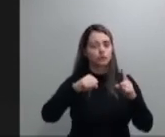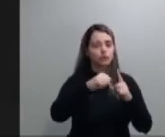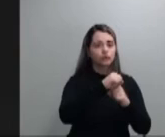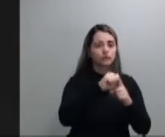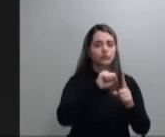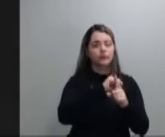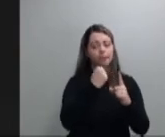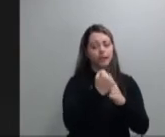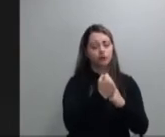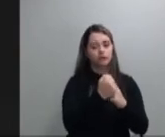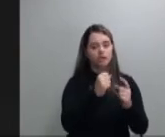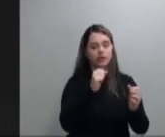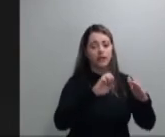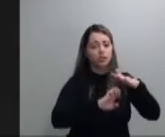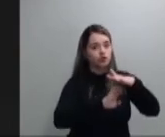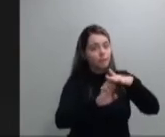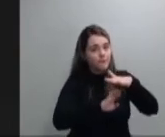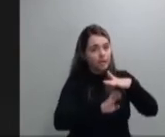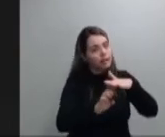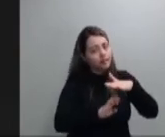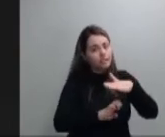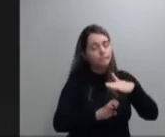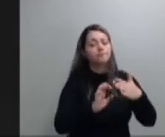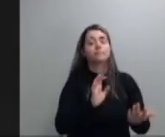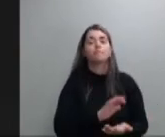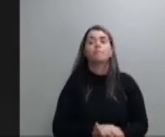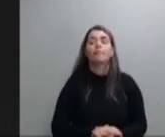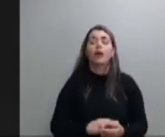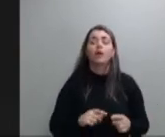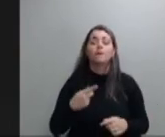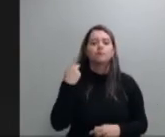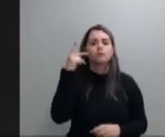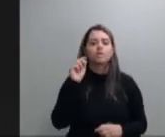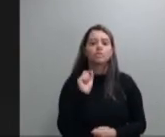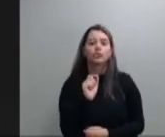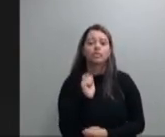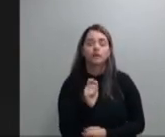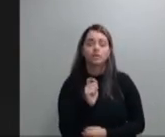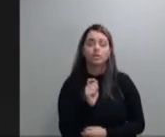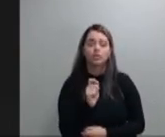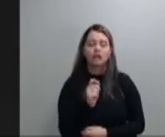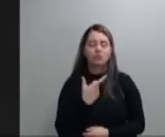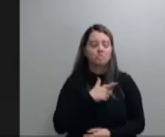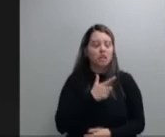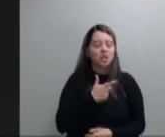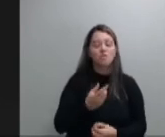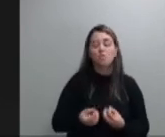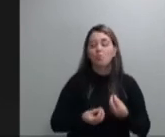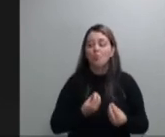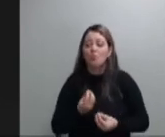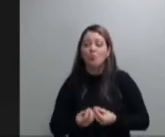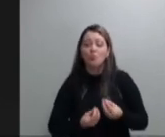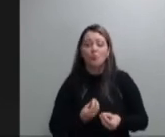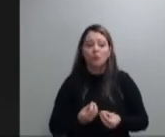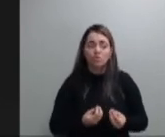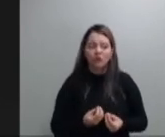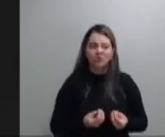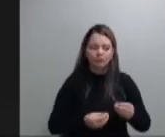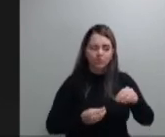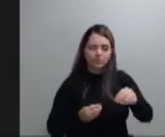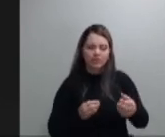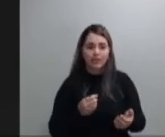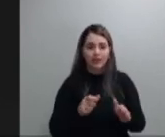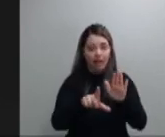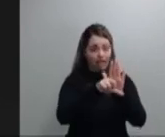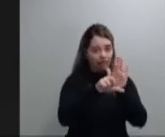seriam atos negociais complexos pelo que imprescindível a concretização dos respectivos trâmites legais em